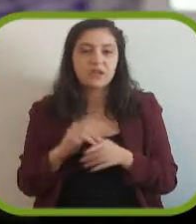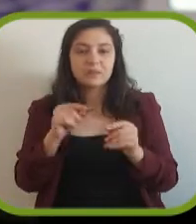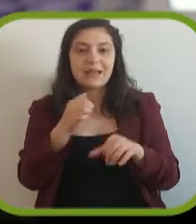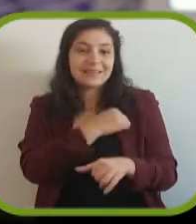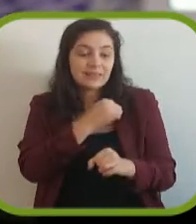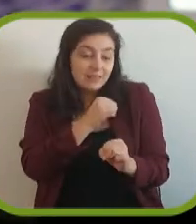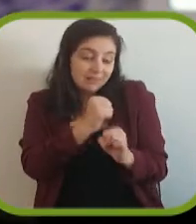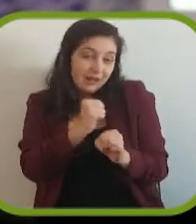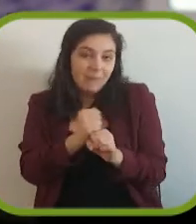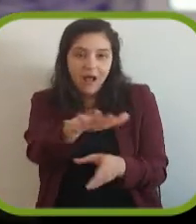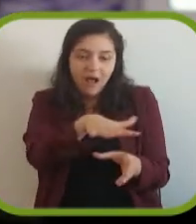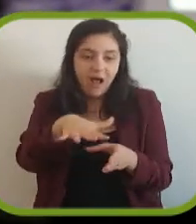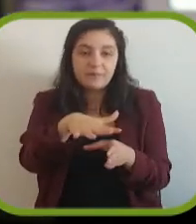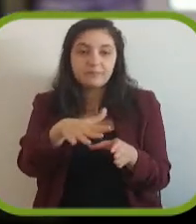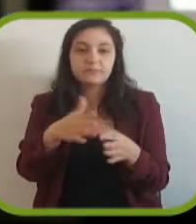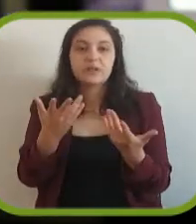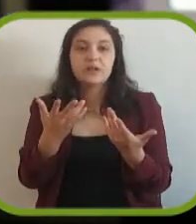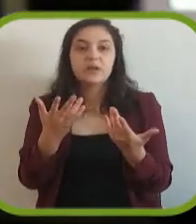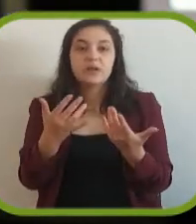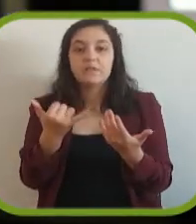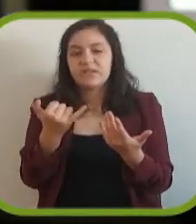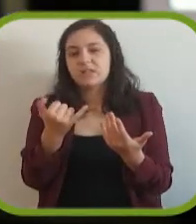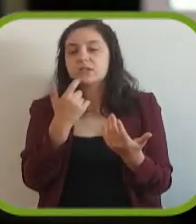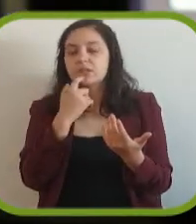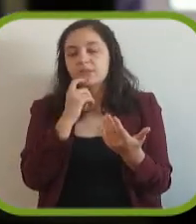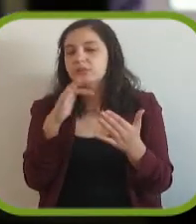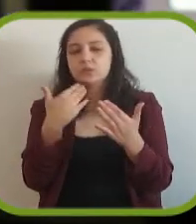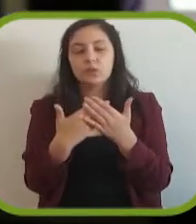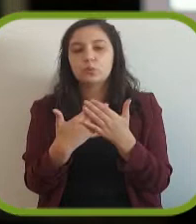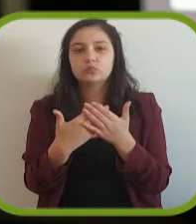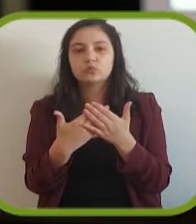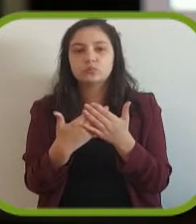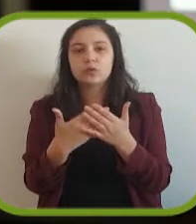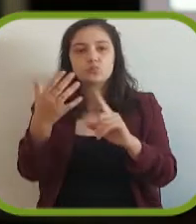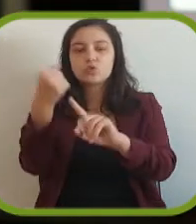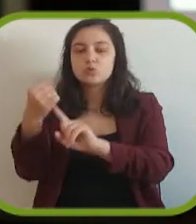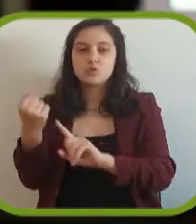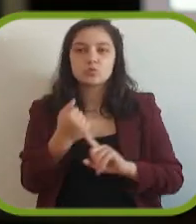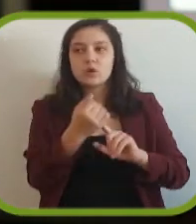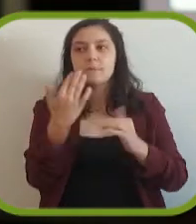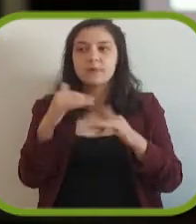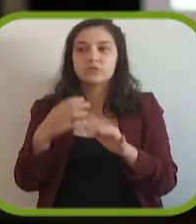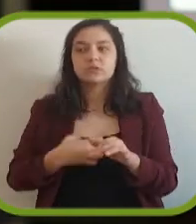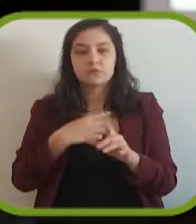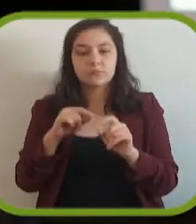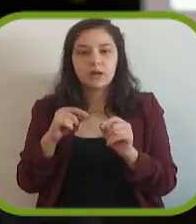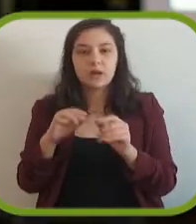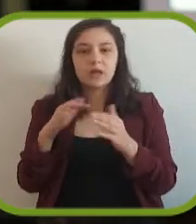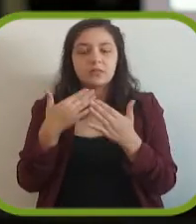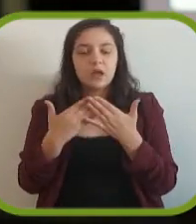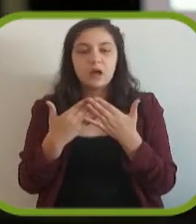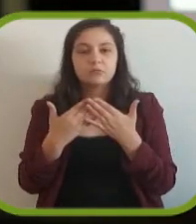mercado de trabalho. Portanto, nesse sentido, o 25 de Abril significou muitas conquistas, mas também significou, de